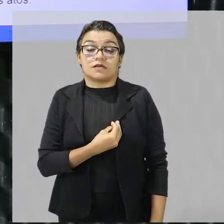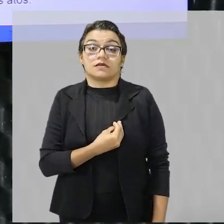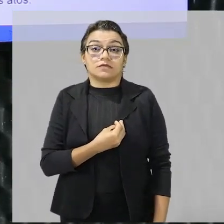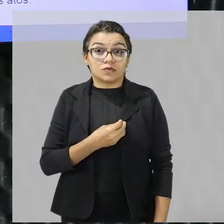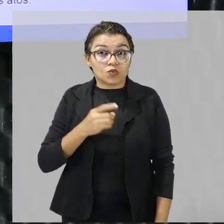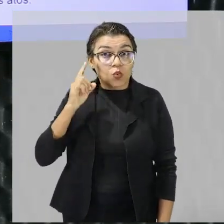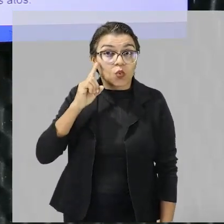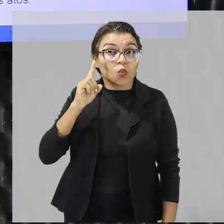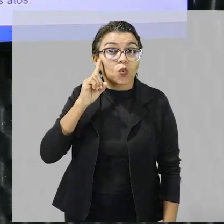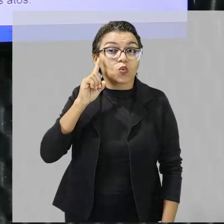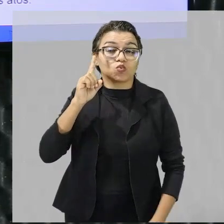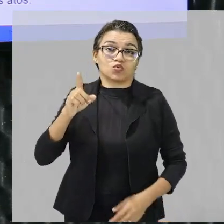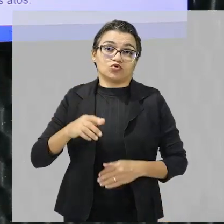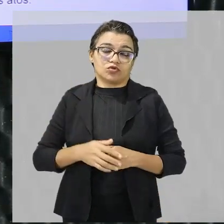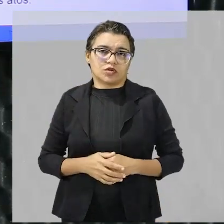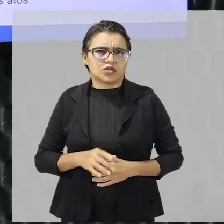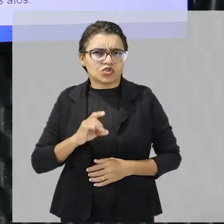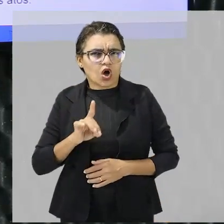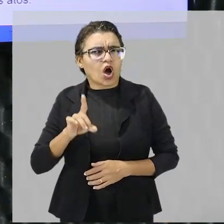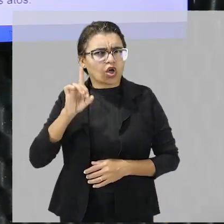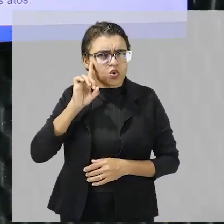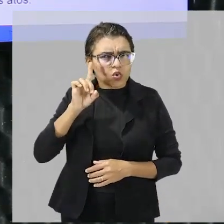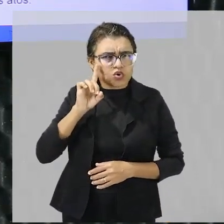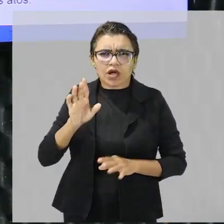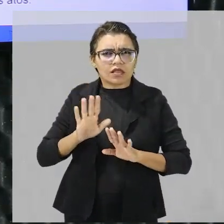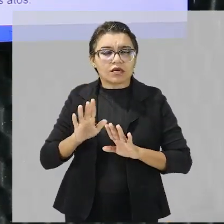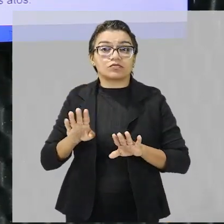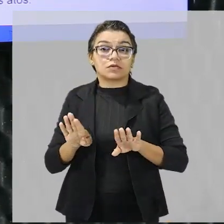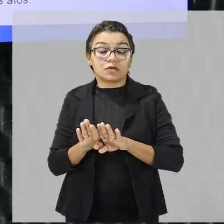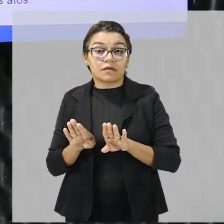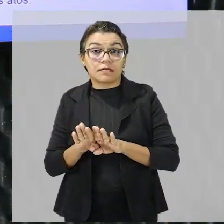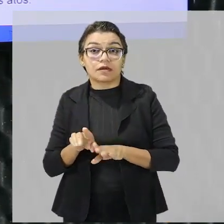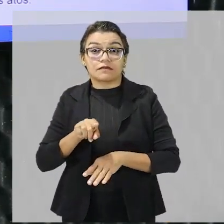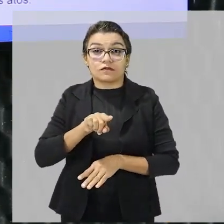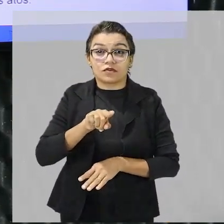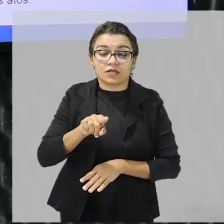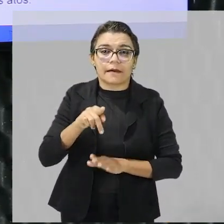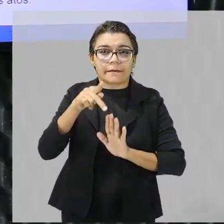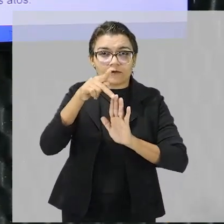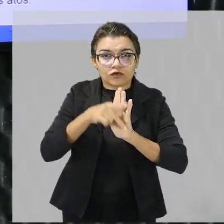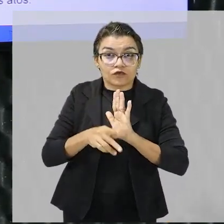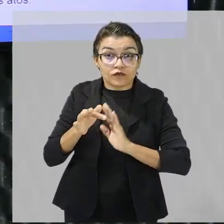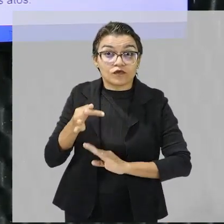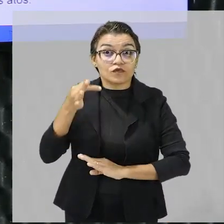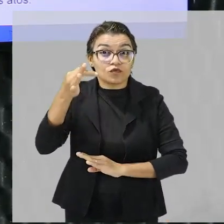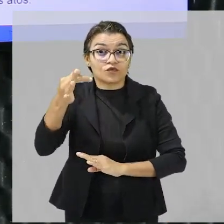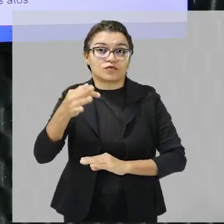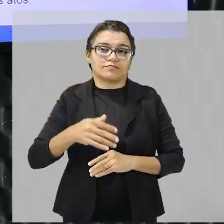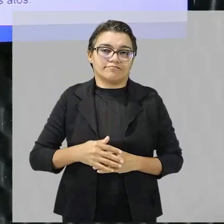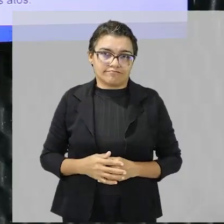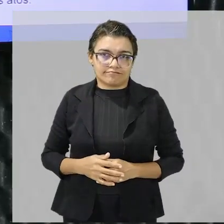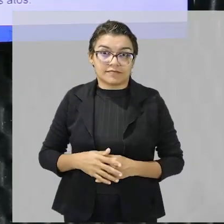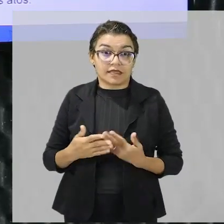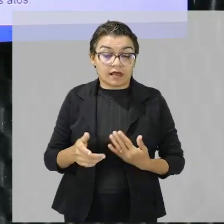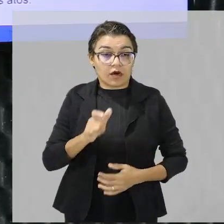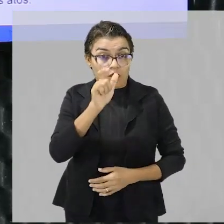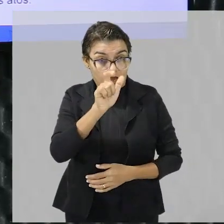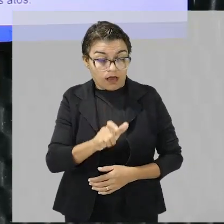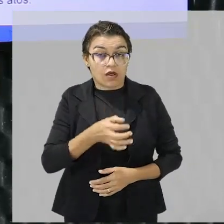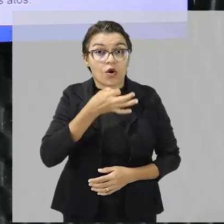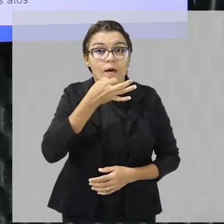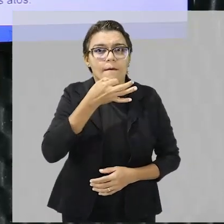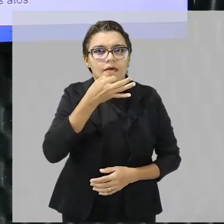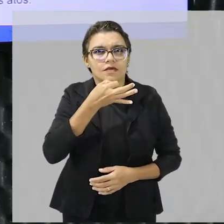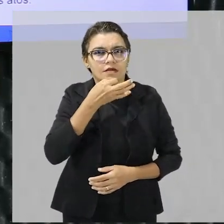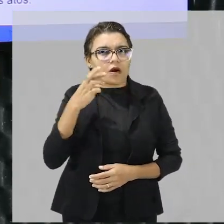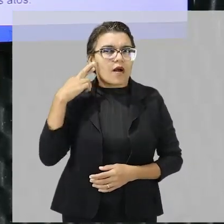dia a dia, e não só do dia a dia, mas daquilo que você vai projetar para o futuro. Então Sartre traz essa reflexão